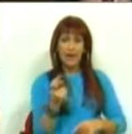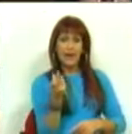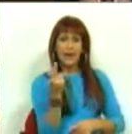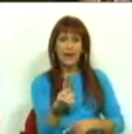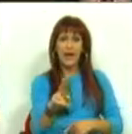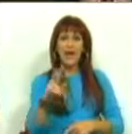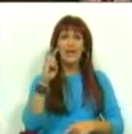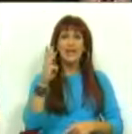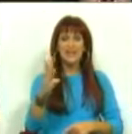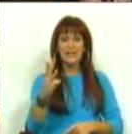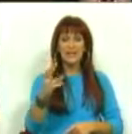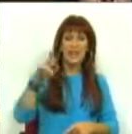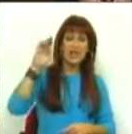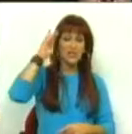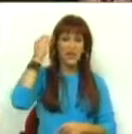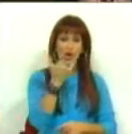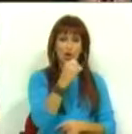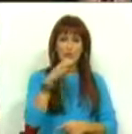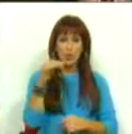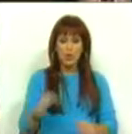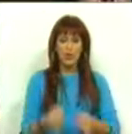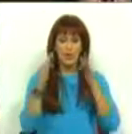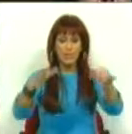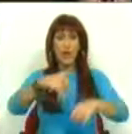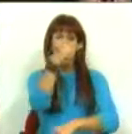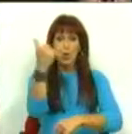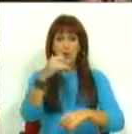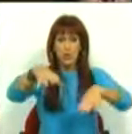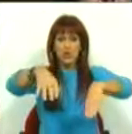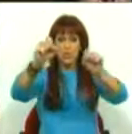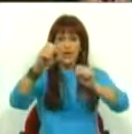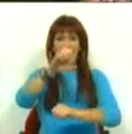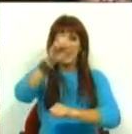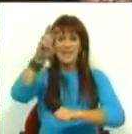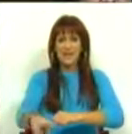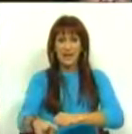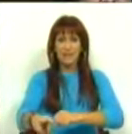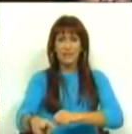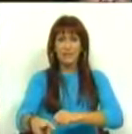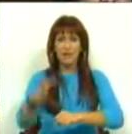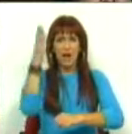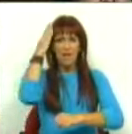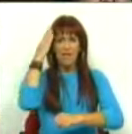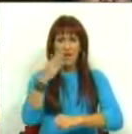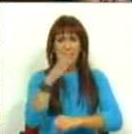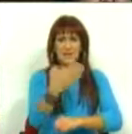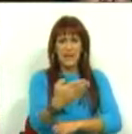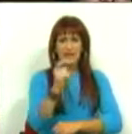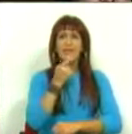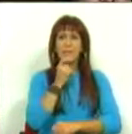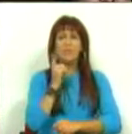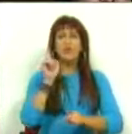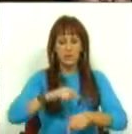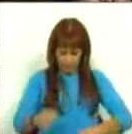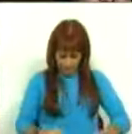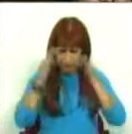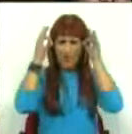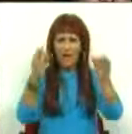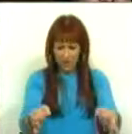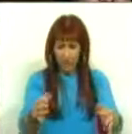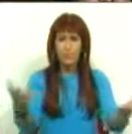2011, mas foi adiado. O segundo desligamento previsto para o Cacém estava previsto para 7 de abril, mas também